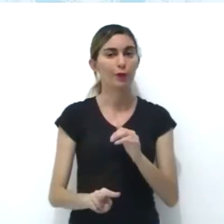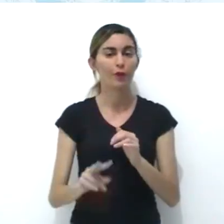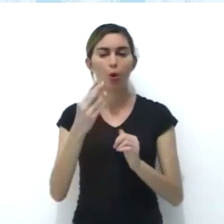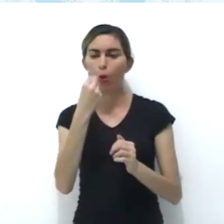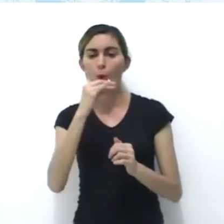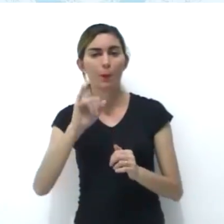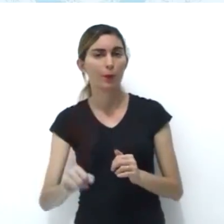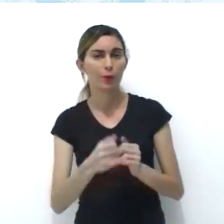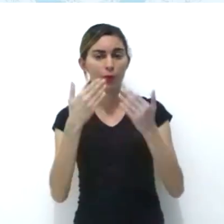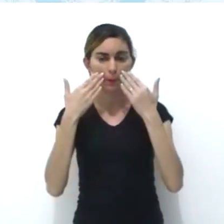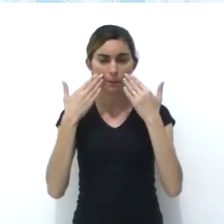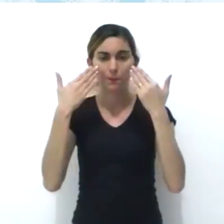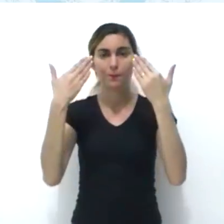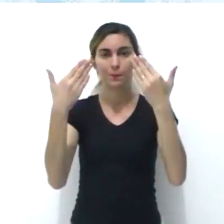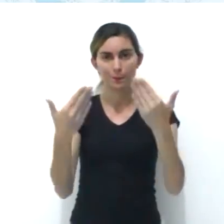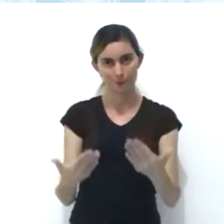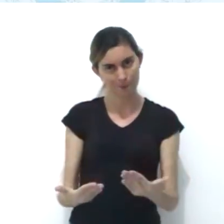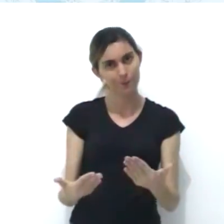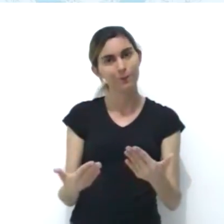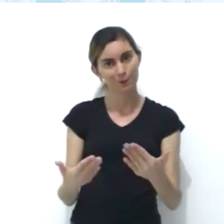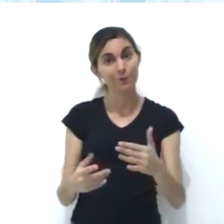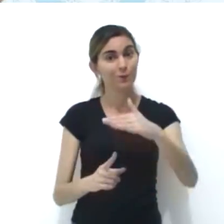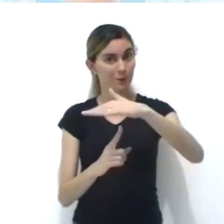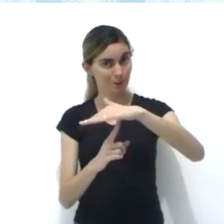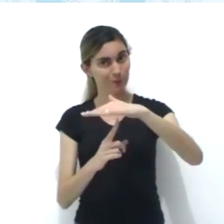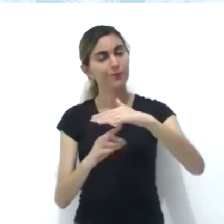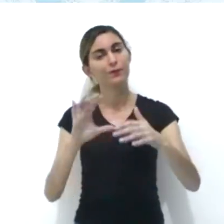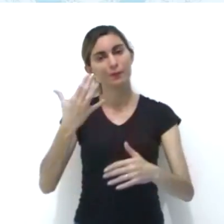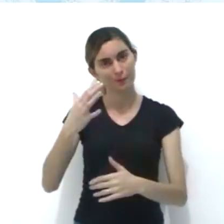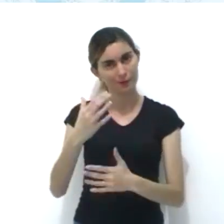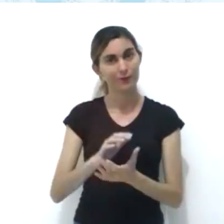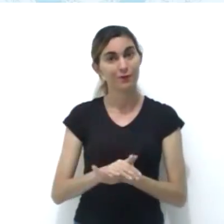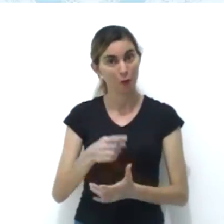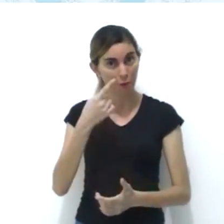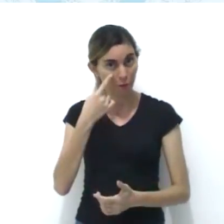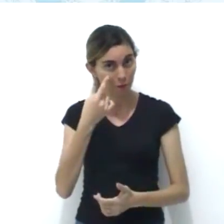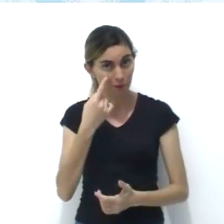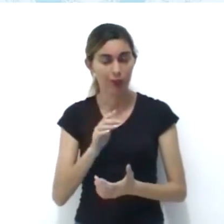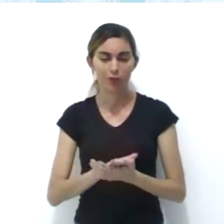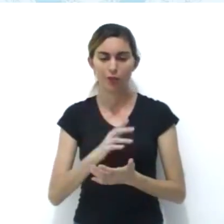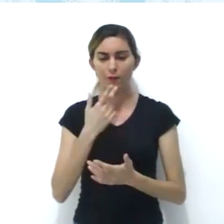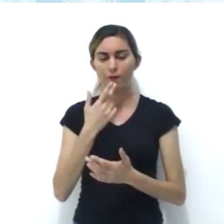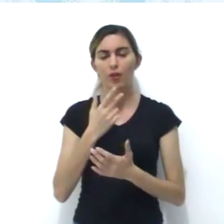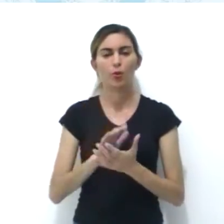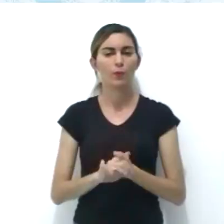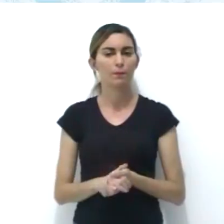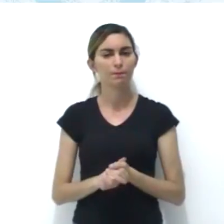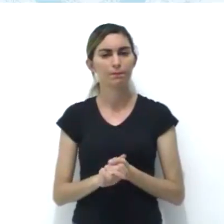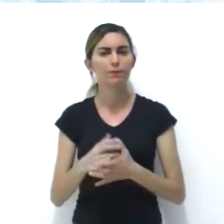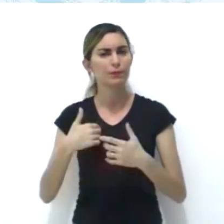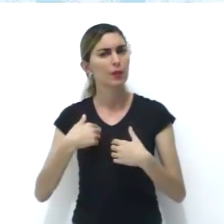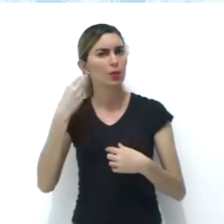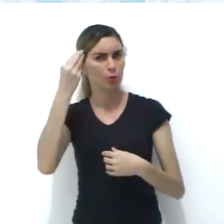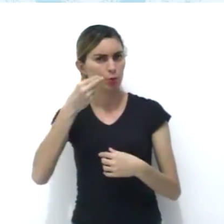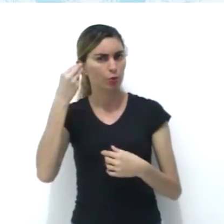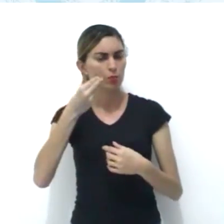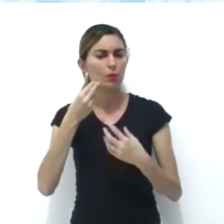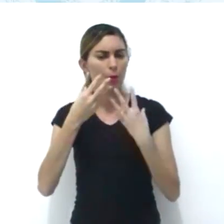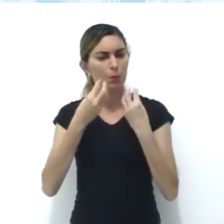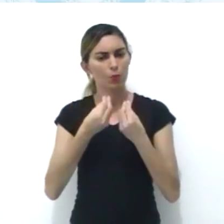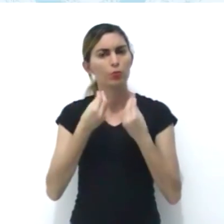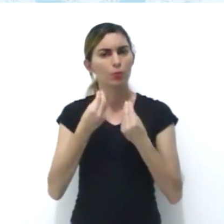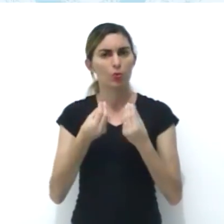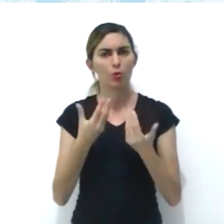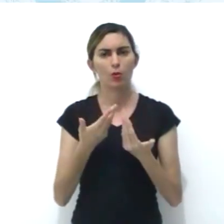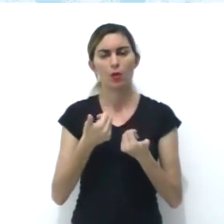primeira vez tiveram a oportunidade de apresentar o trabalho numa feira de ciências. Vejam aí o que ela falou. Foi uma